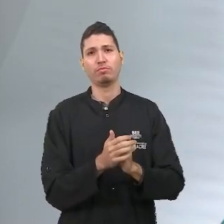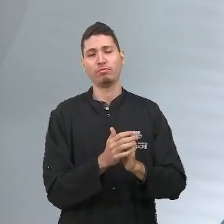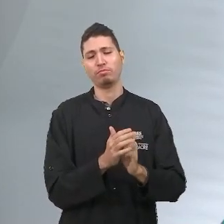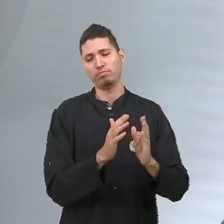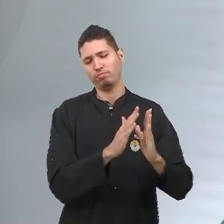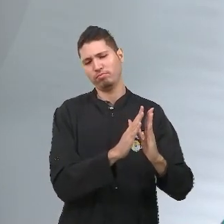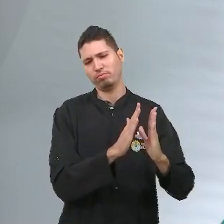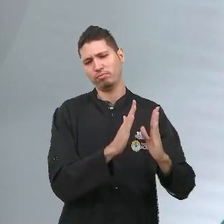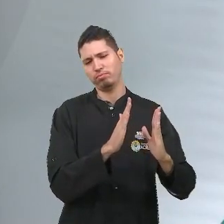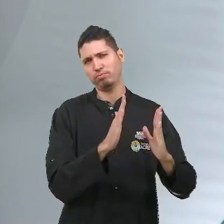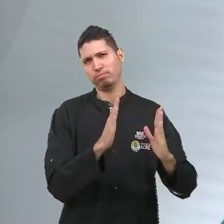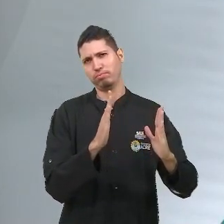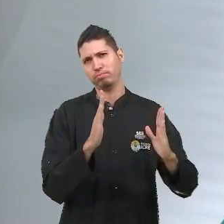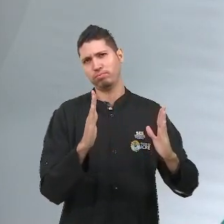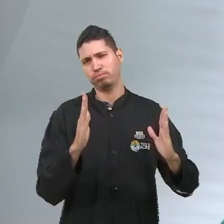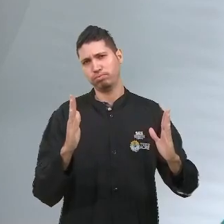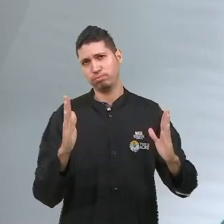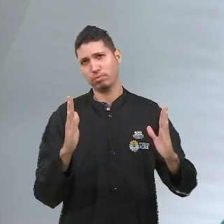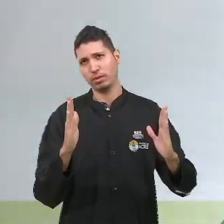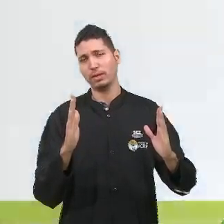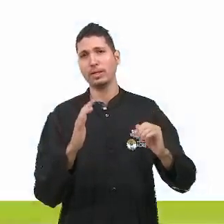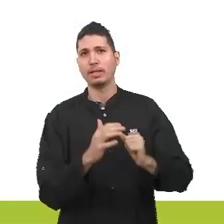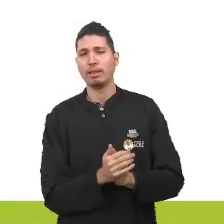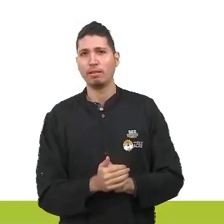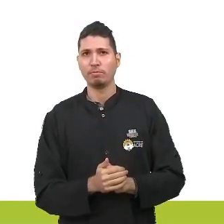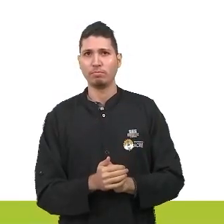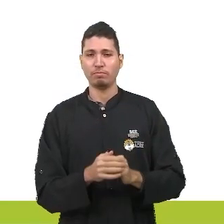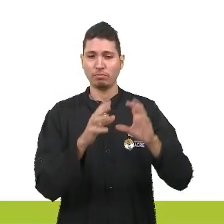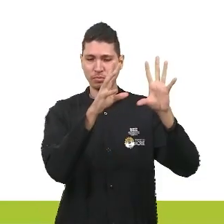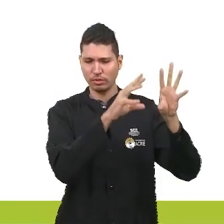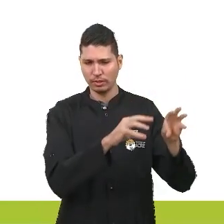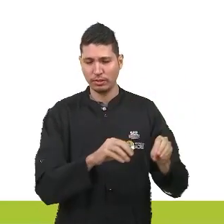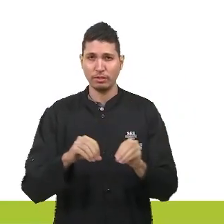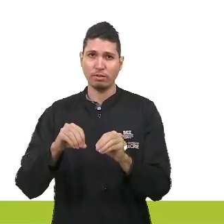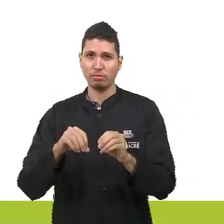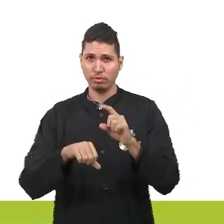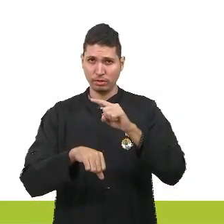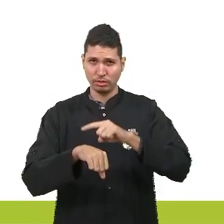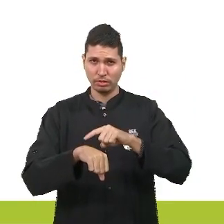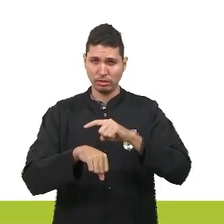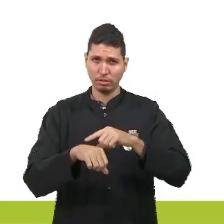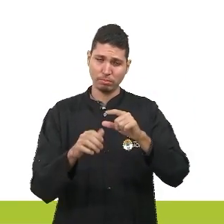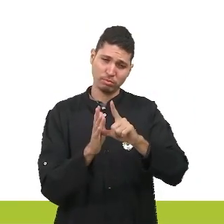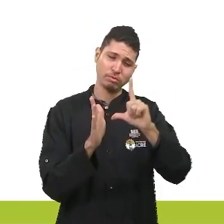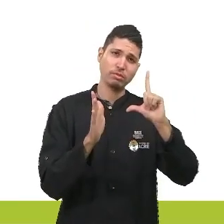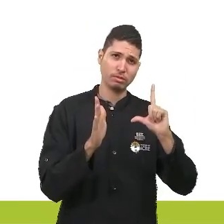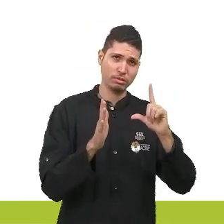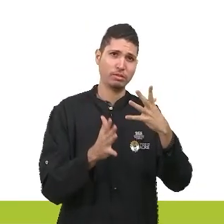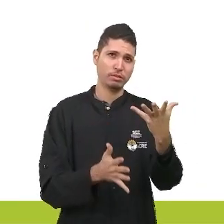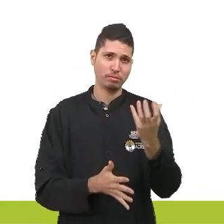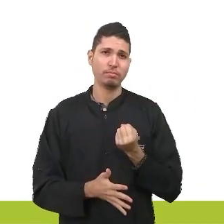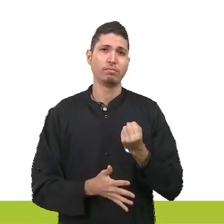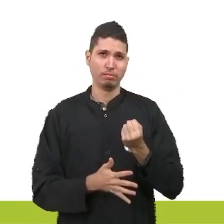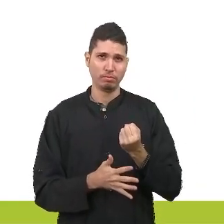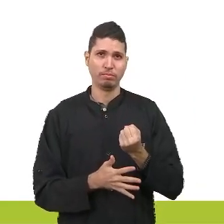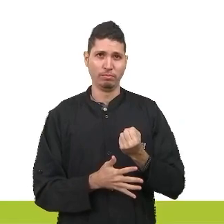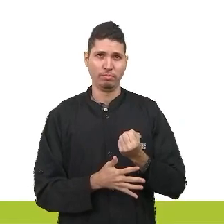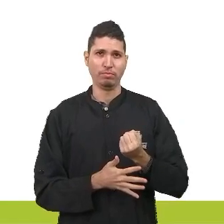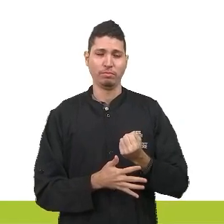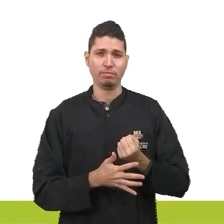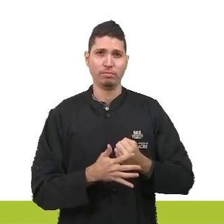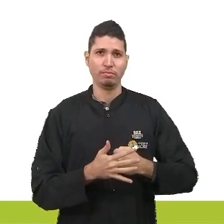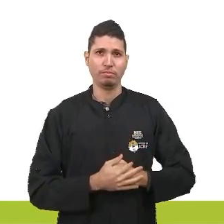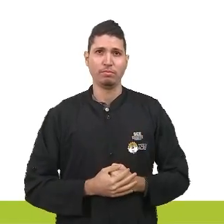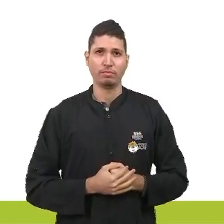prolongar aí, né, como diz aqui na questão, né, para adiar essa aposentadoria, tá? E aí vem falando aqui o